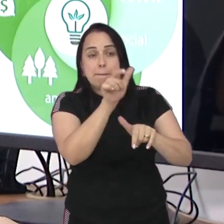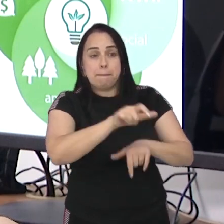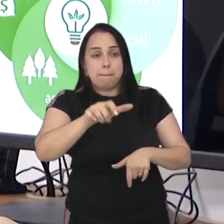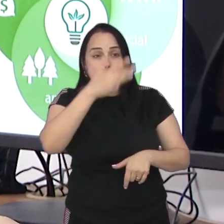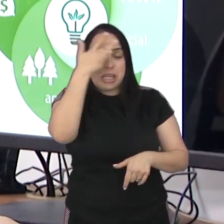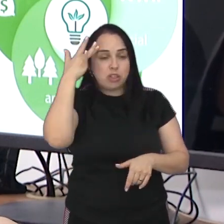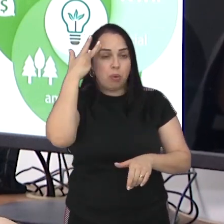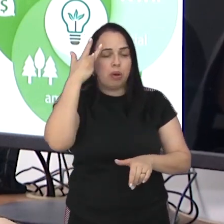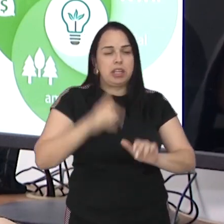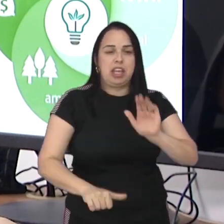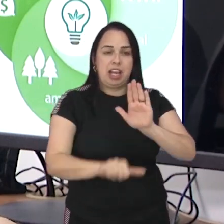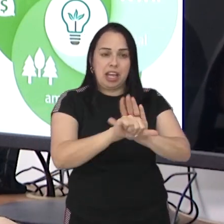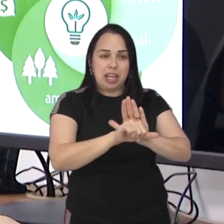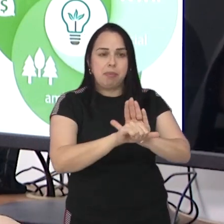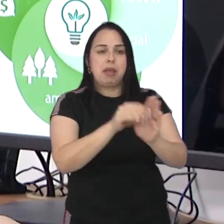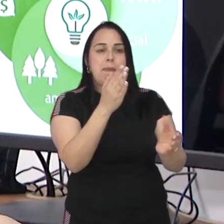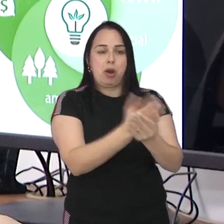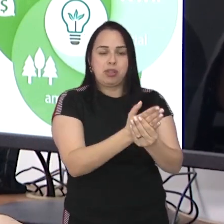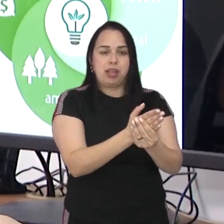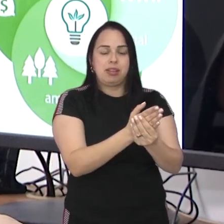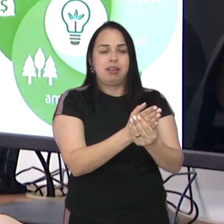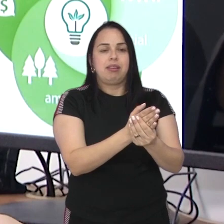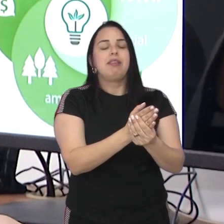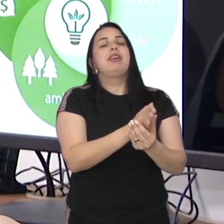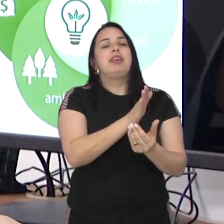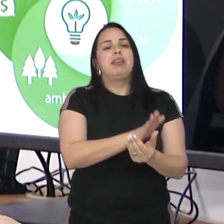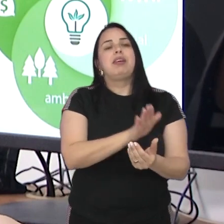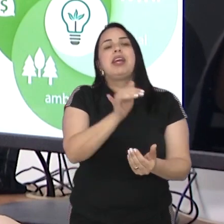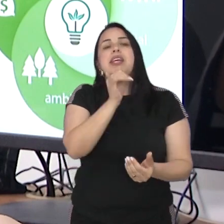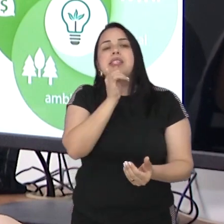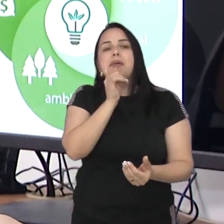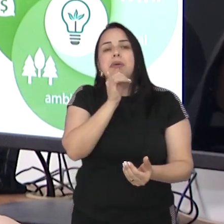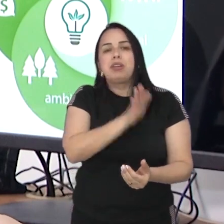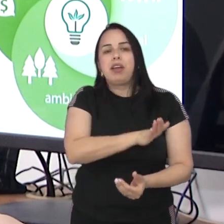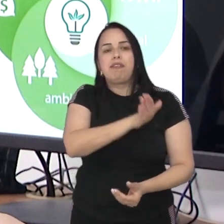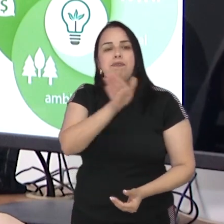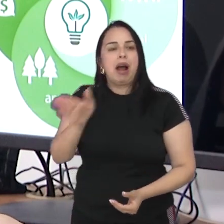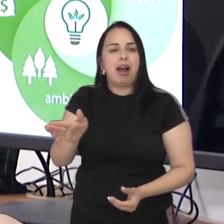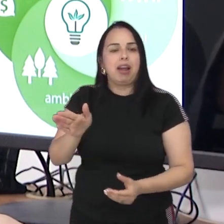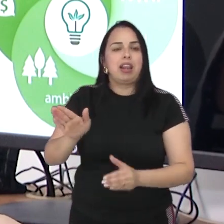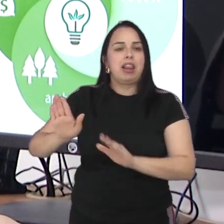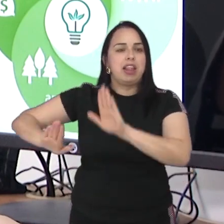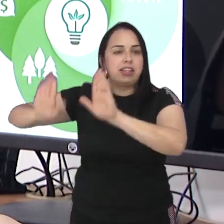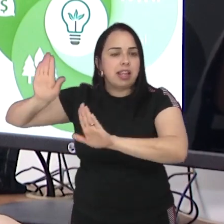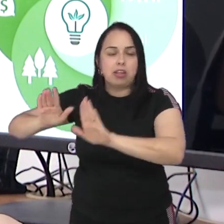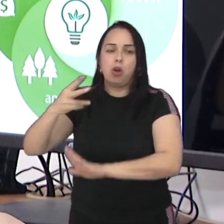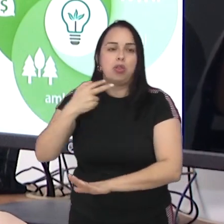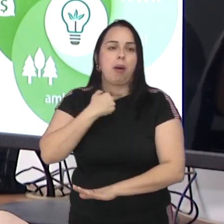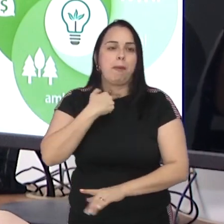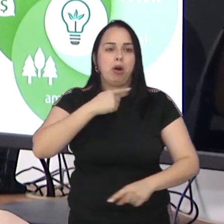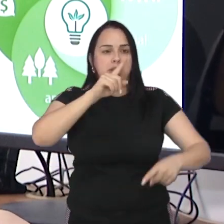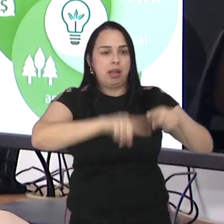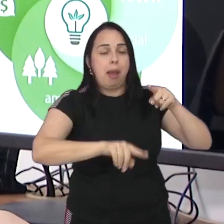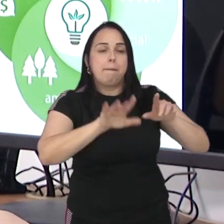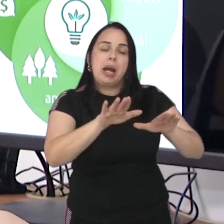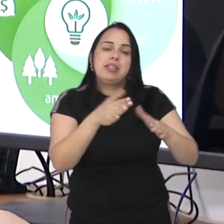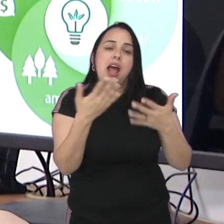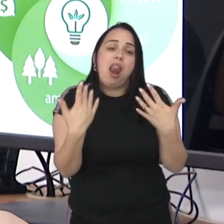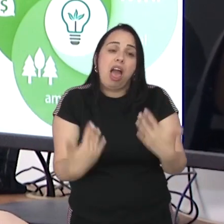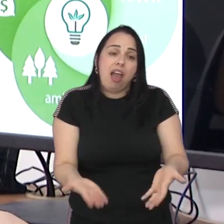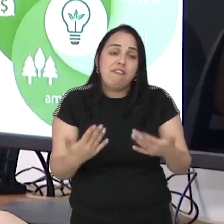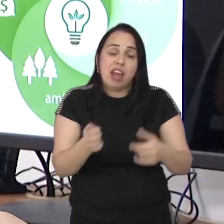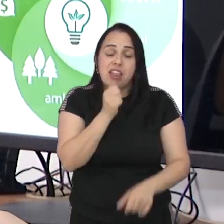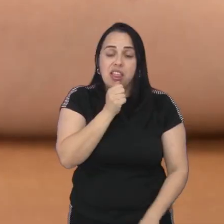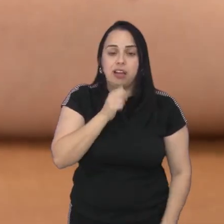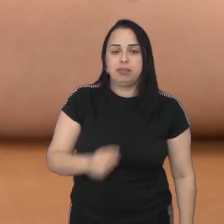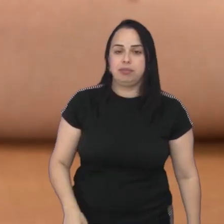esteja dentro dessa lei não pudessem contratar serviços públicos, né? Por exemplo, participar de uma licitação. Porém, ainda a pena